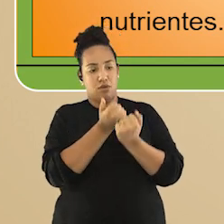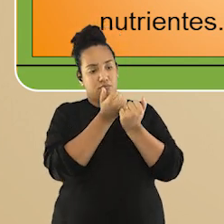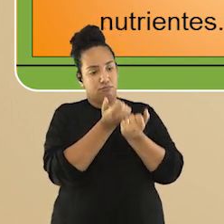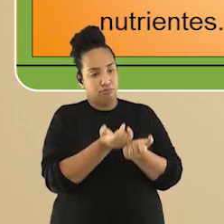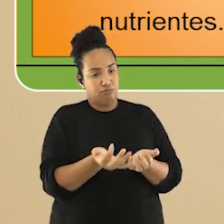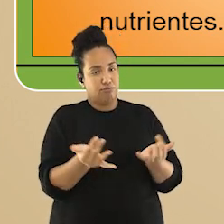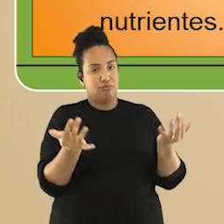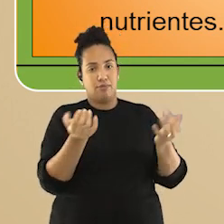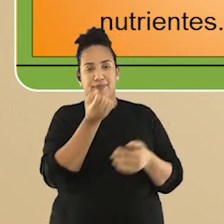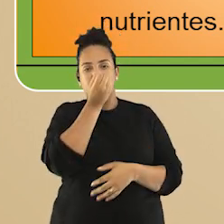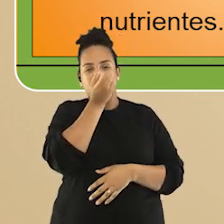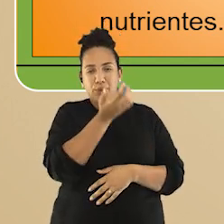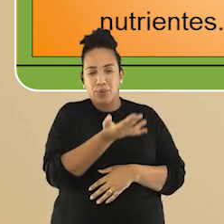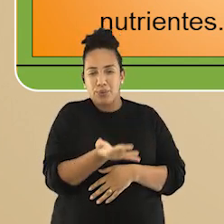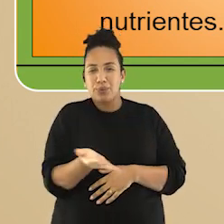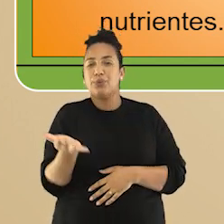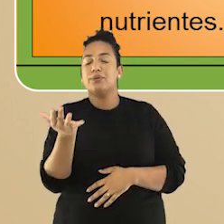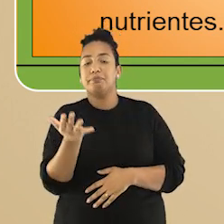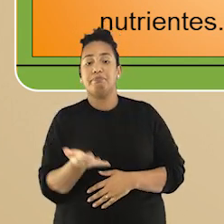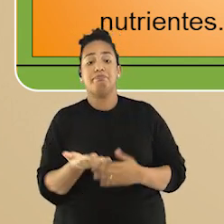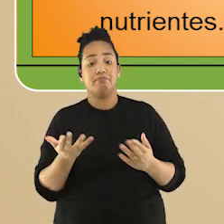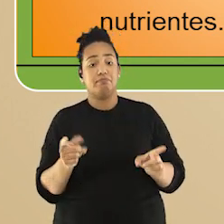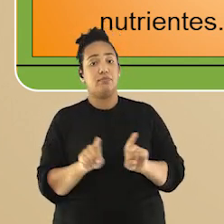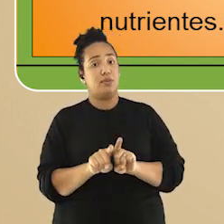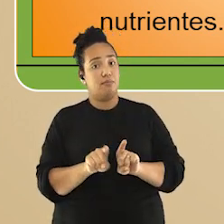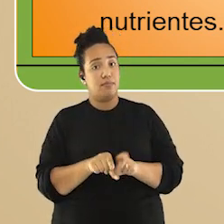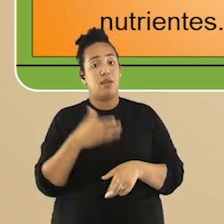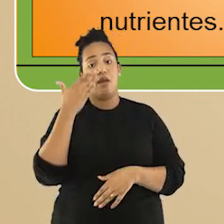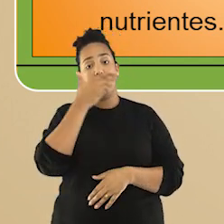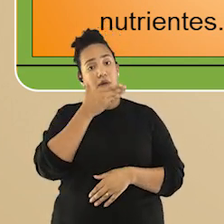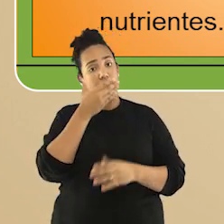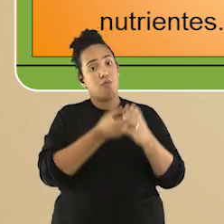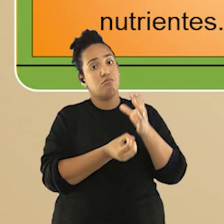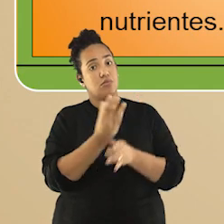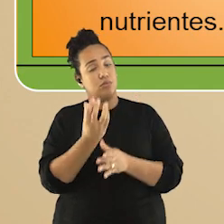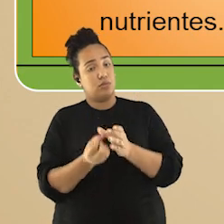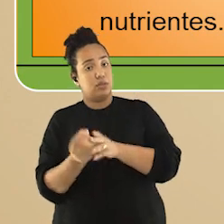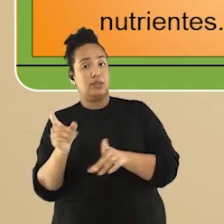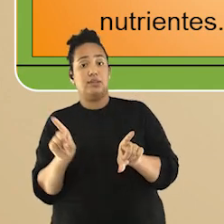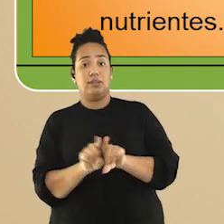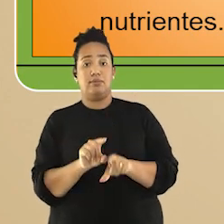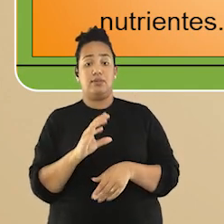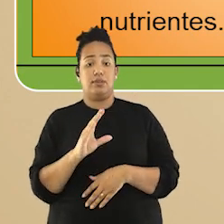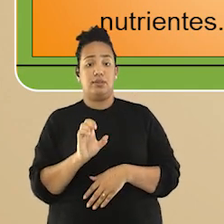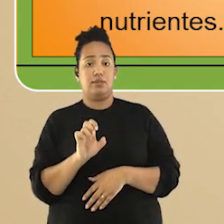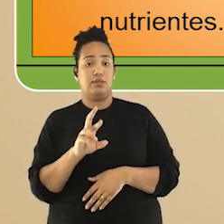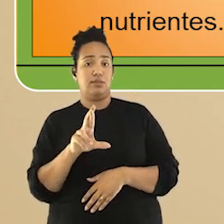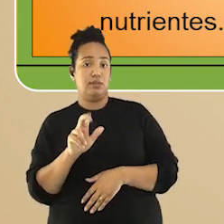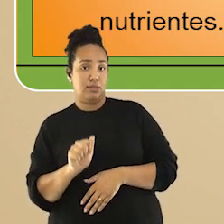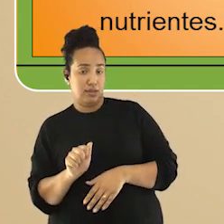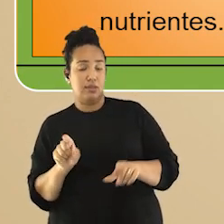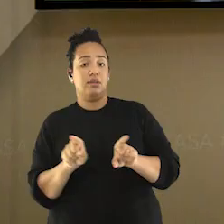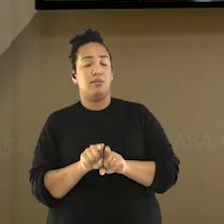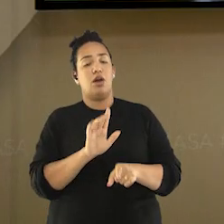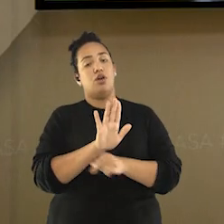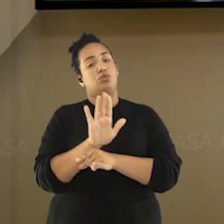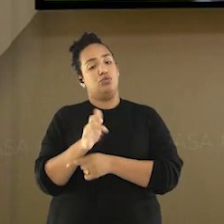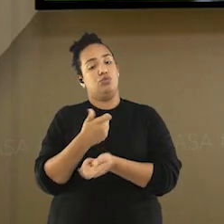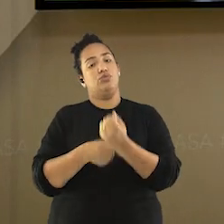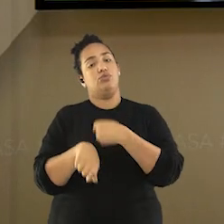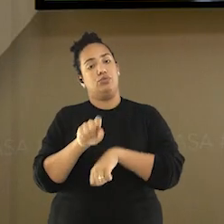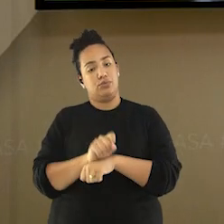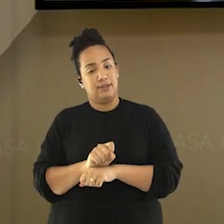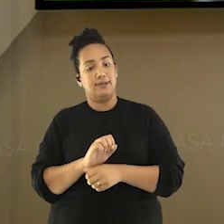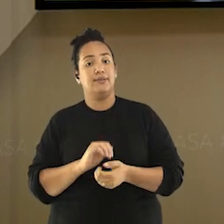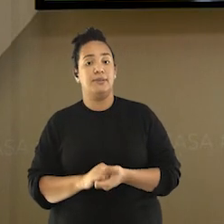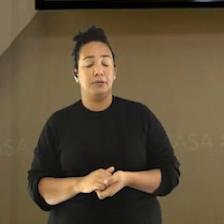seja, passando pólen de uma para outra. Além disso, produzem mel, própolis e cera, que são comercializados, auxiliando na economia.